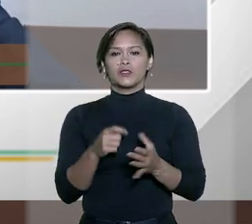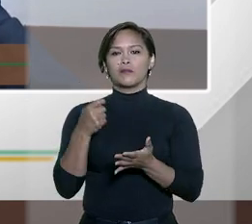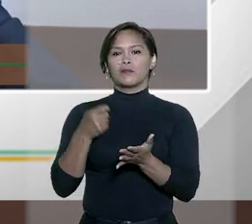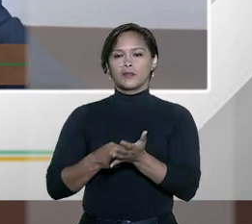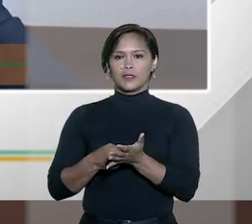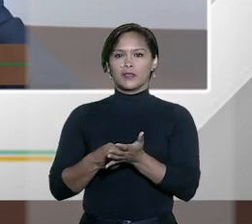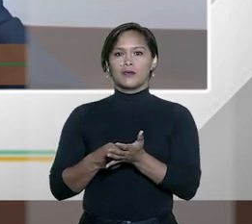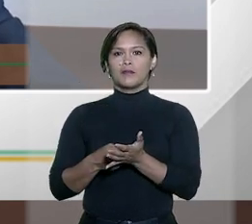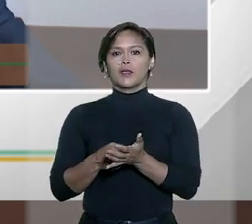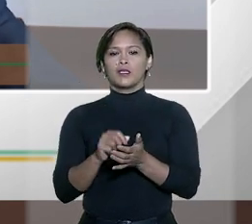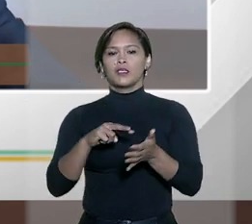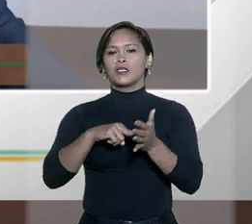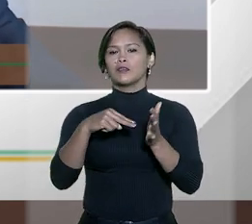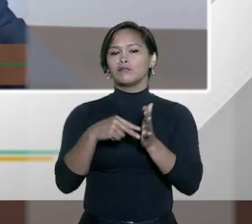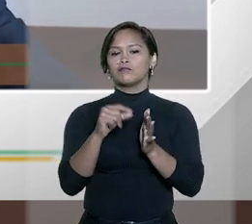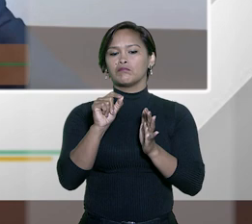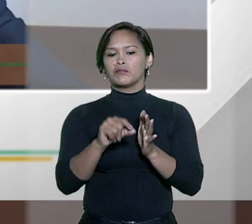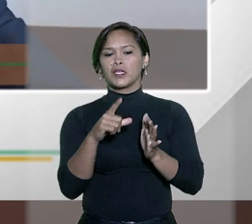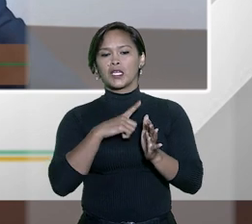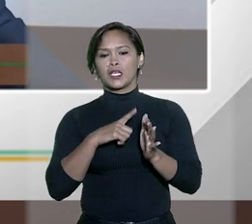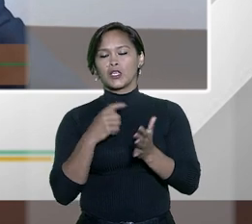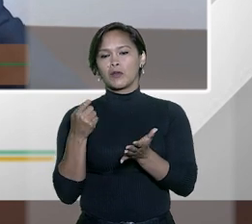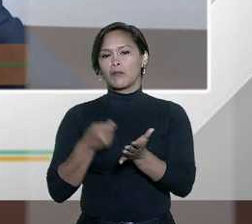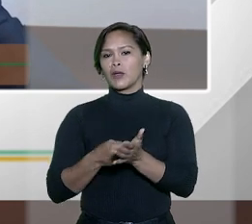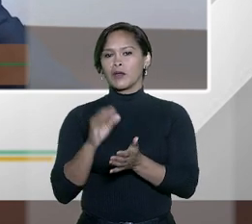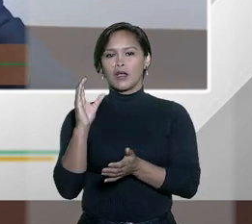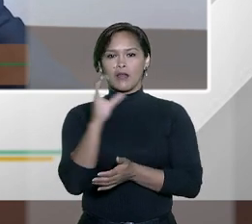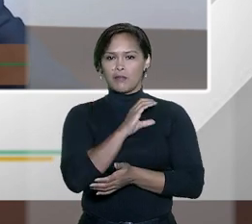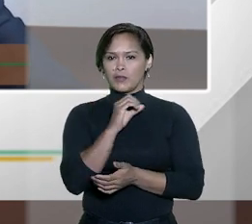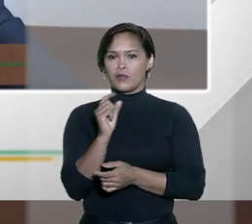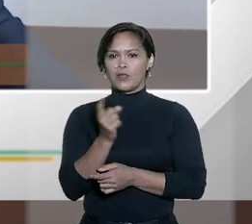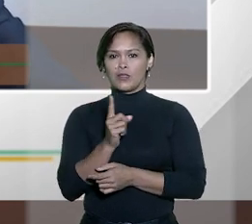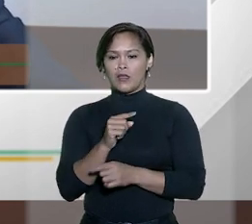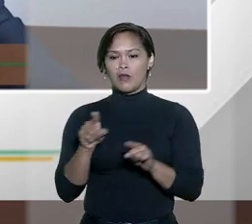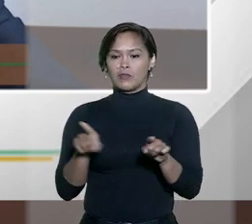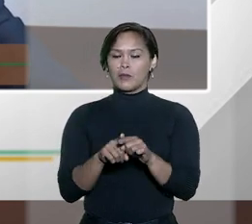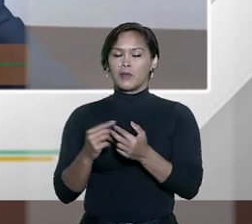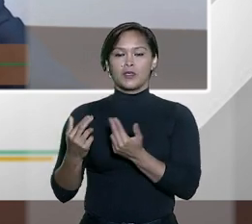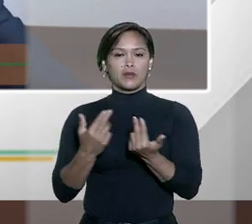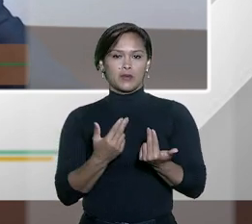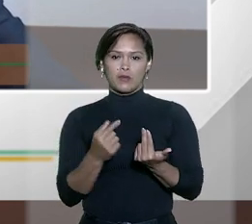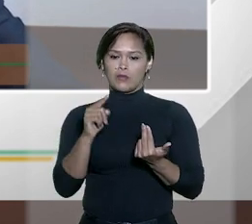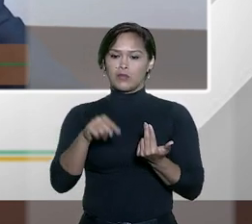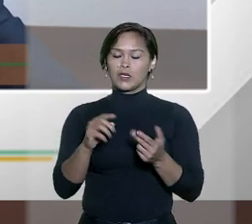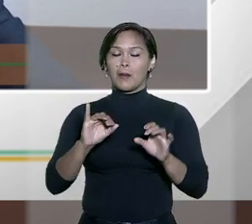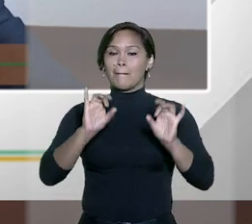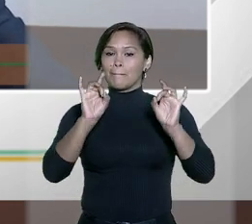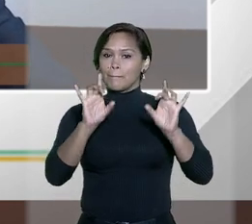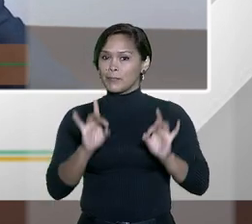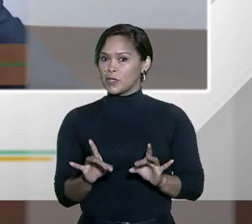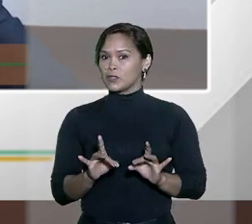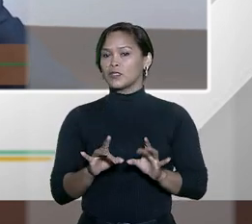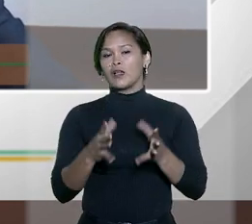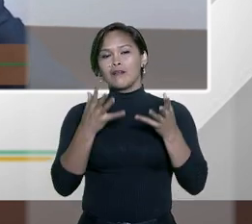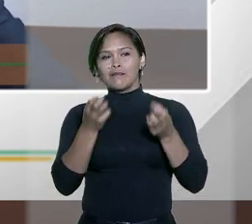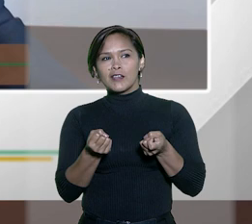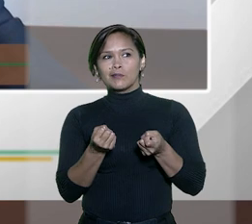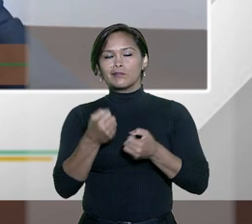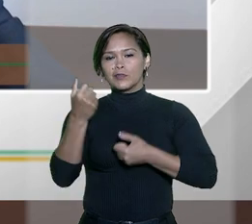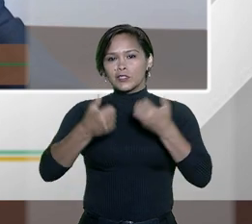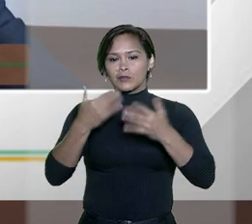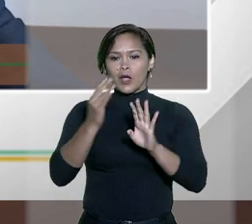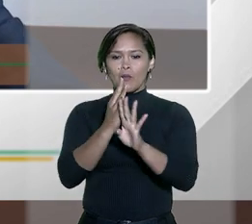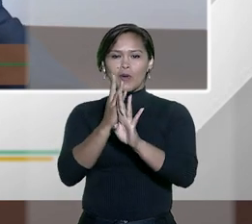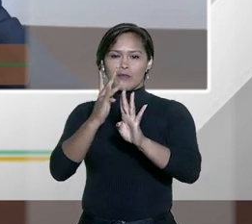de pagamento, que não significa um pagamento imediato, também não é exatamente isso. Essa é uma prioridade, vamos dizer assim,